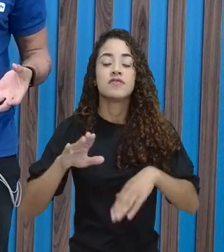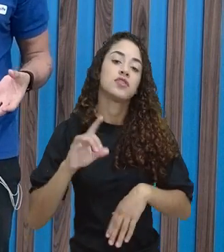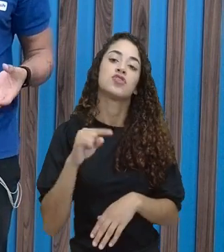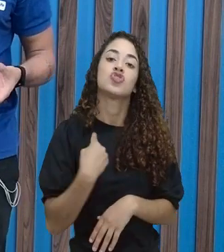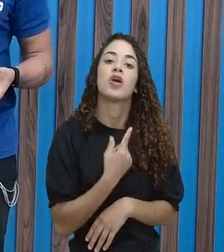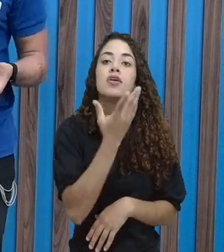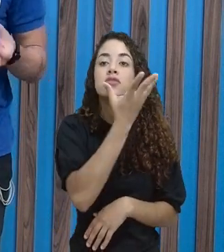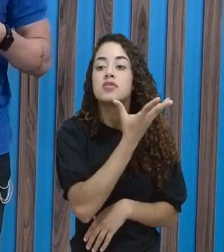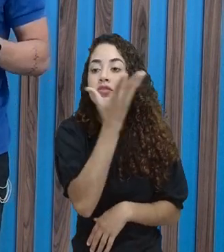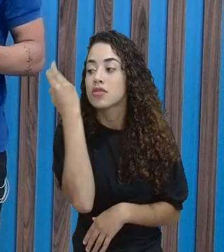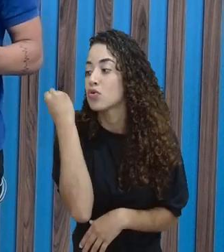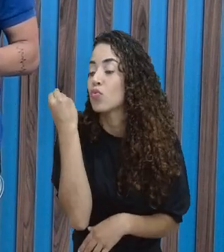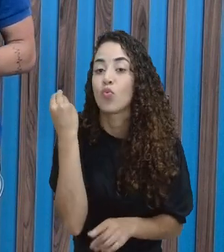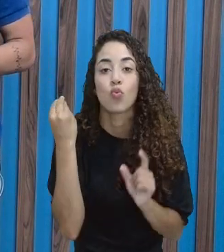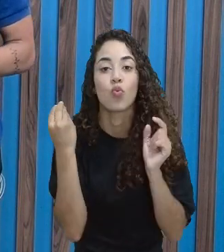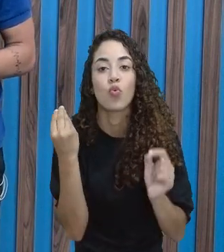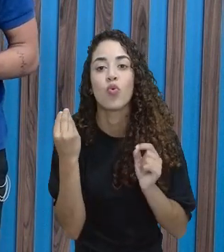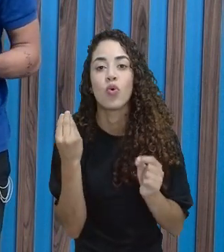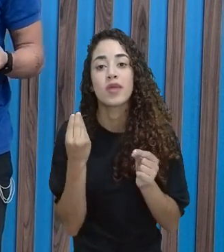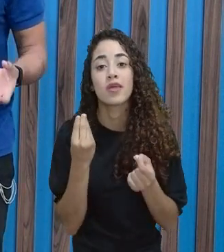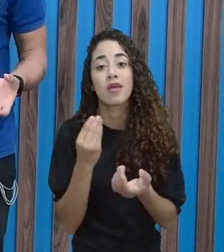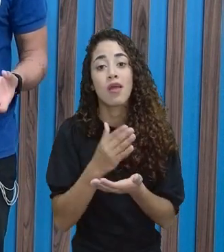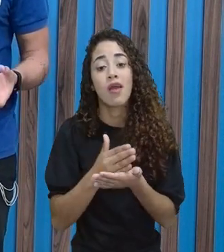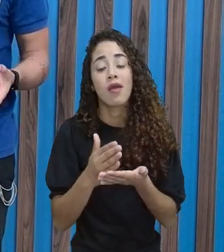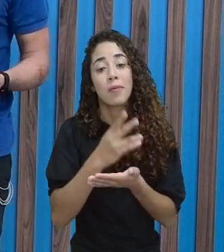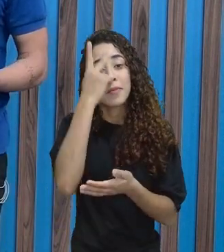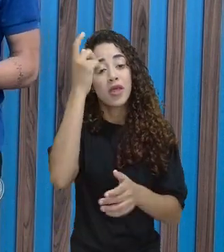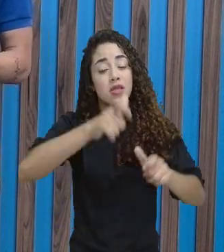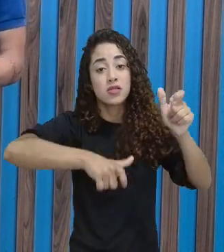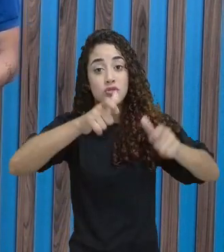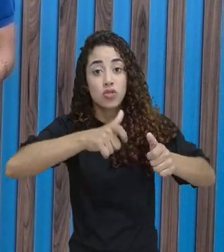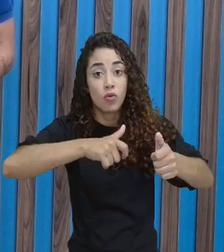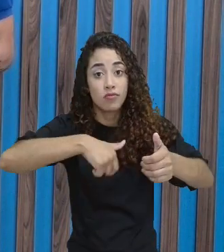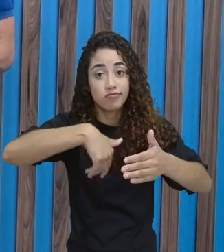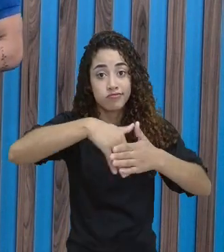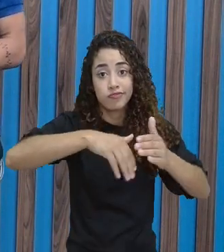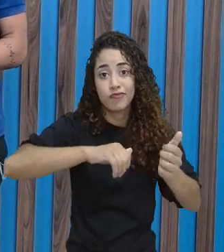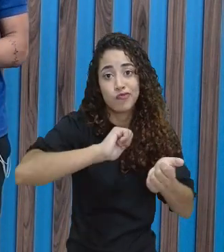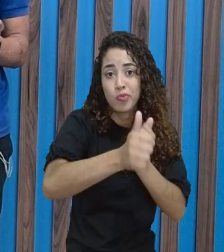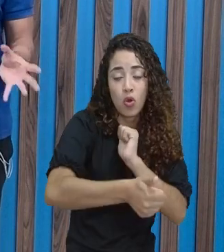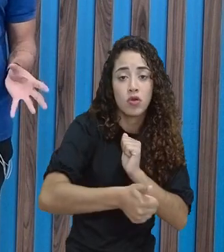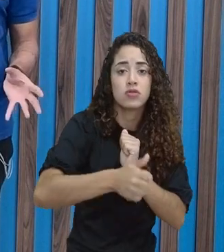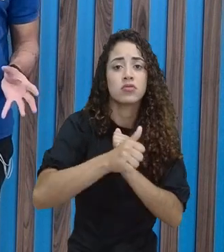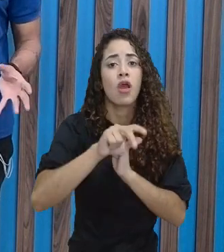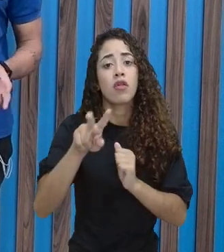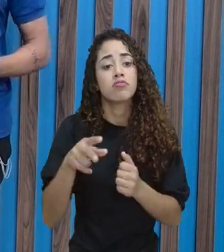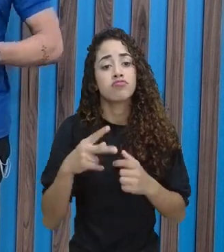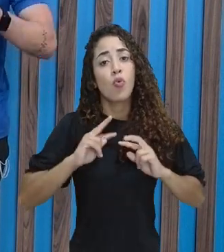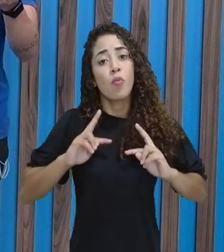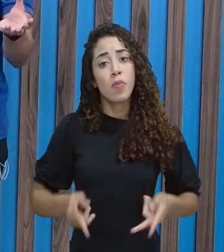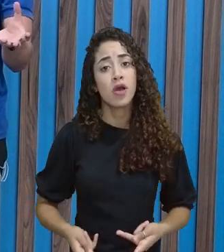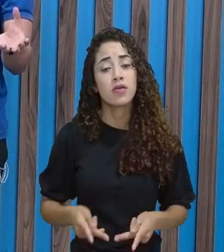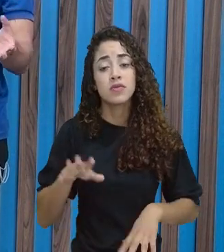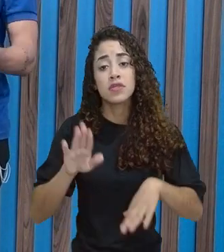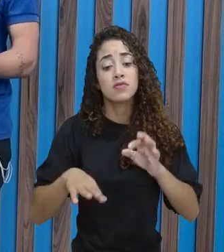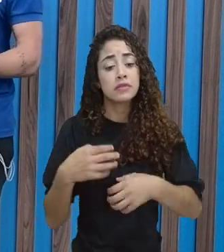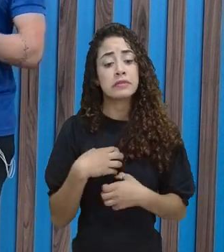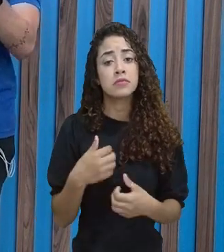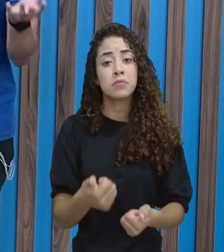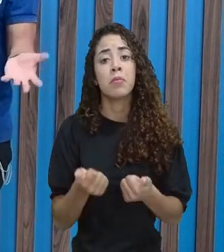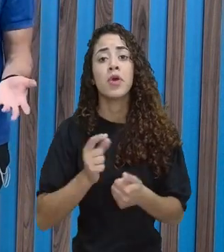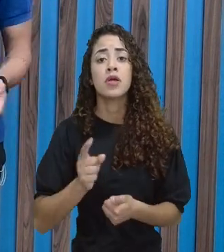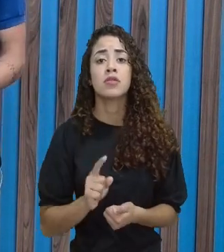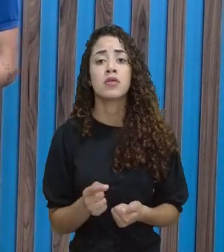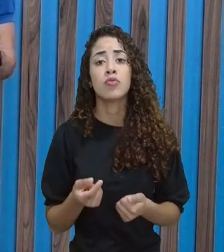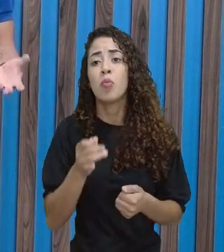atletas, né? E as atletas também são seres humanos. E tem dia que as pessoas não estão bem, né? Vocês aí em casa também, tem